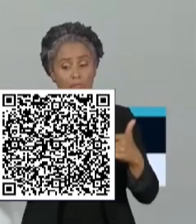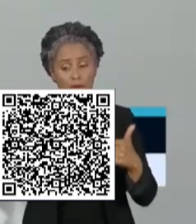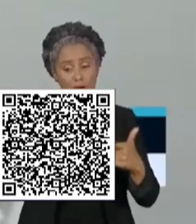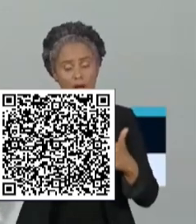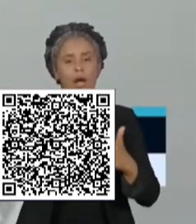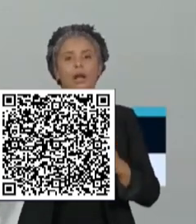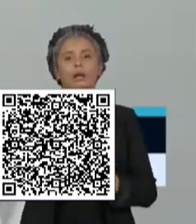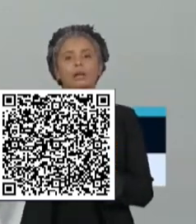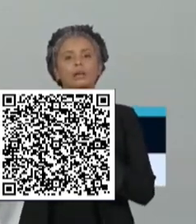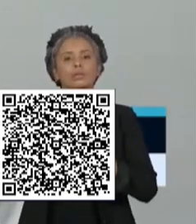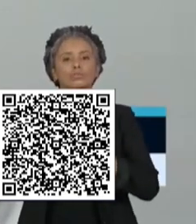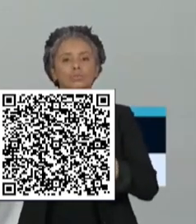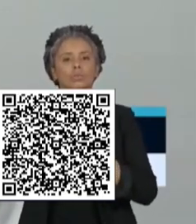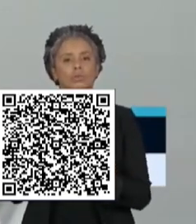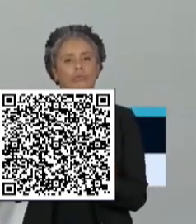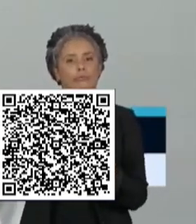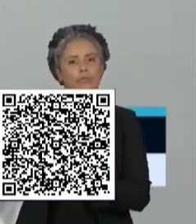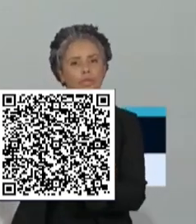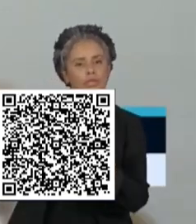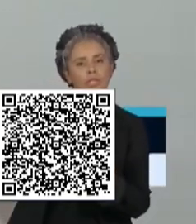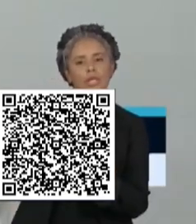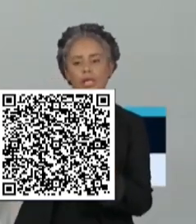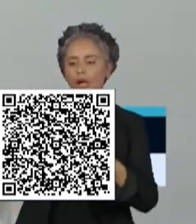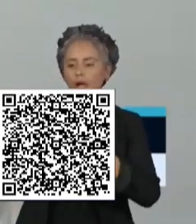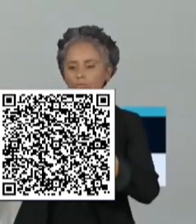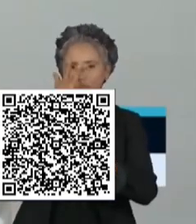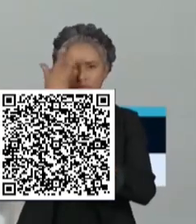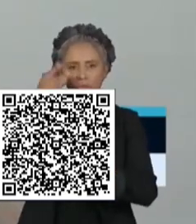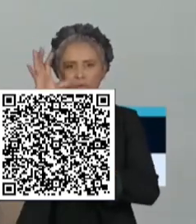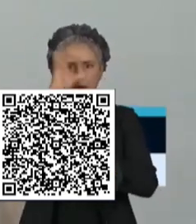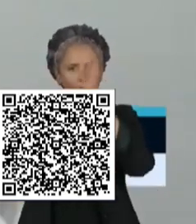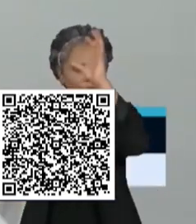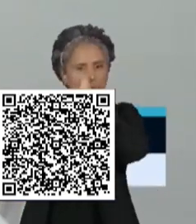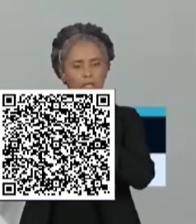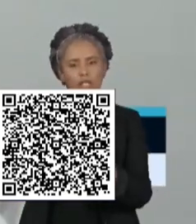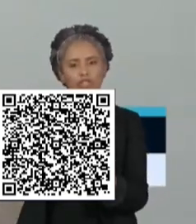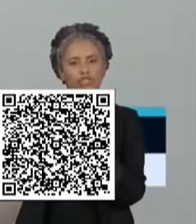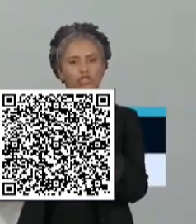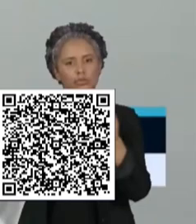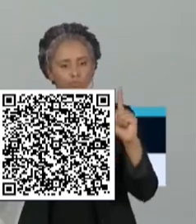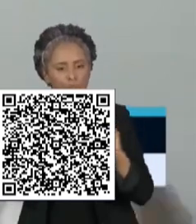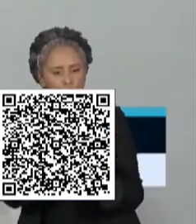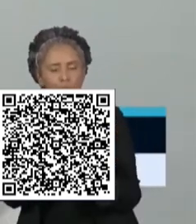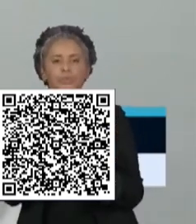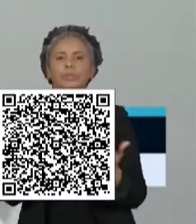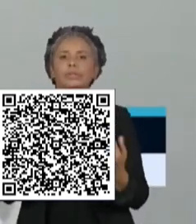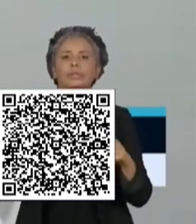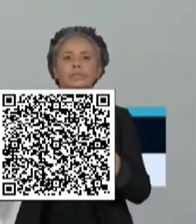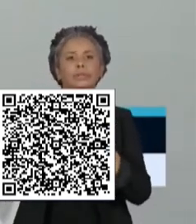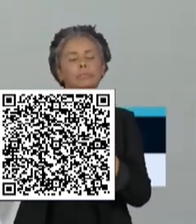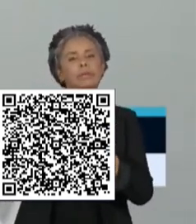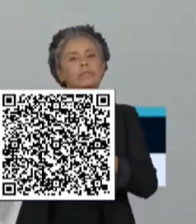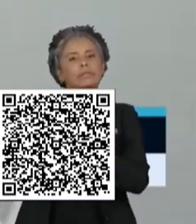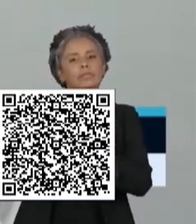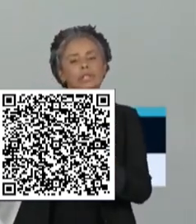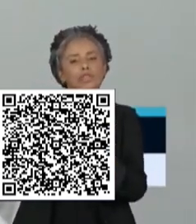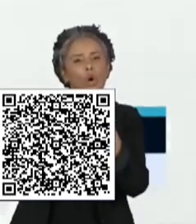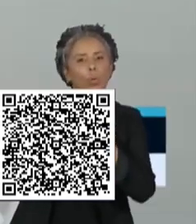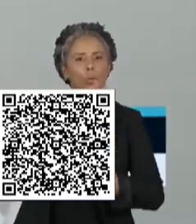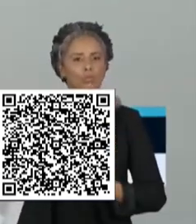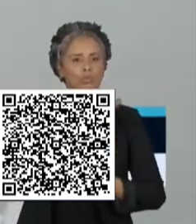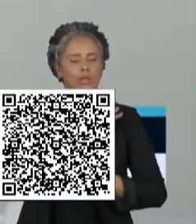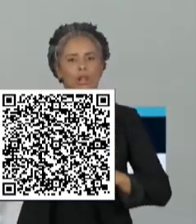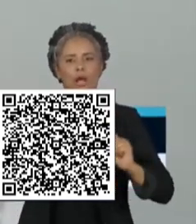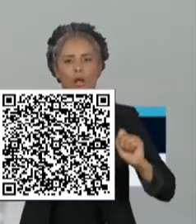educação financeira e trabalhar a questão do consumismo, né? De ter um consumo sustentável, positivo e adequado às condições de